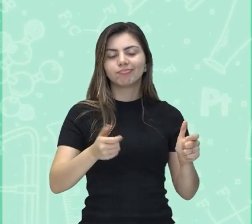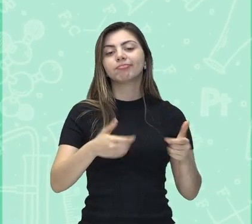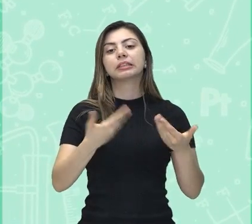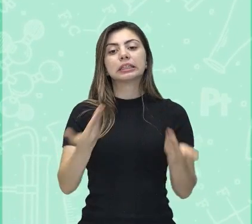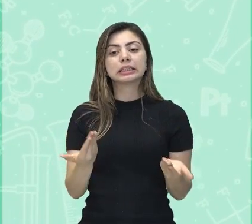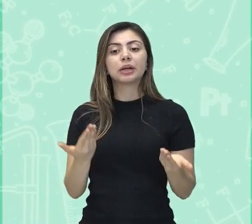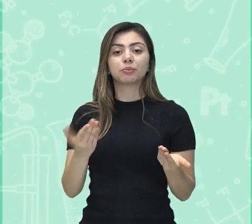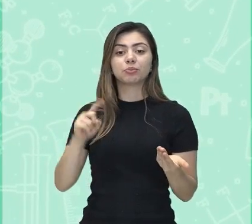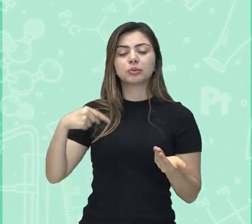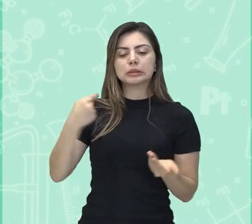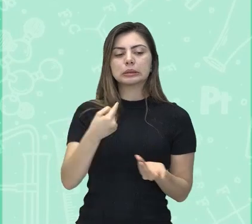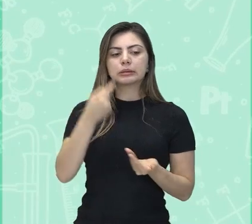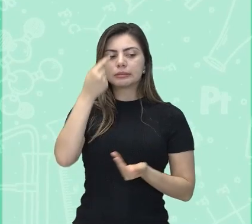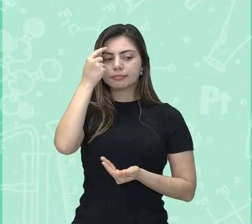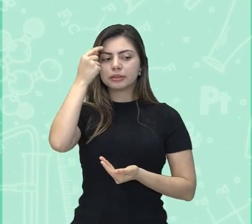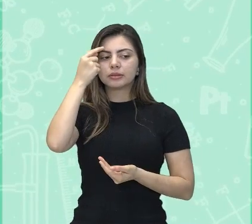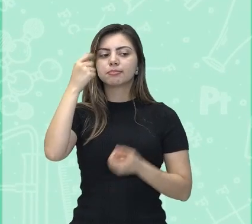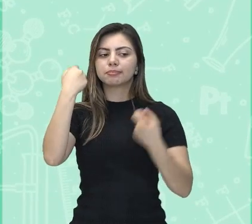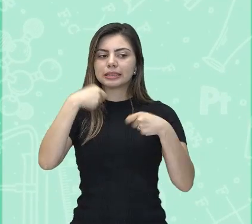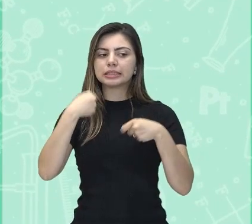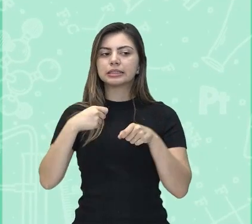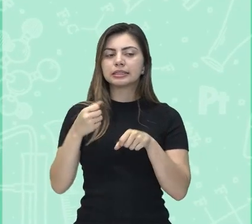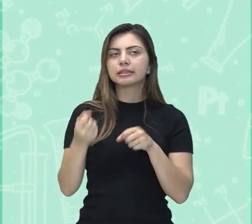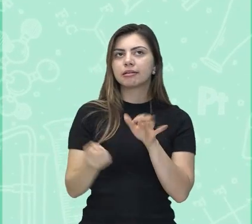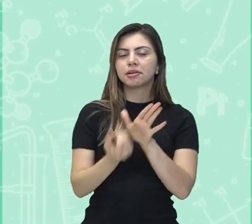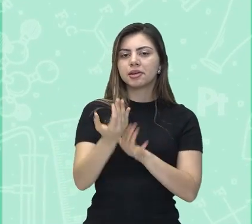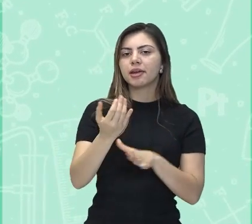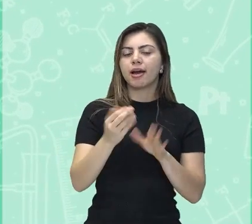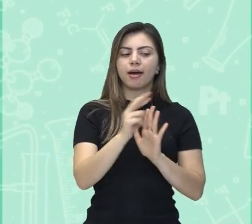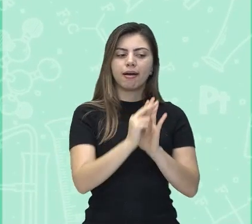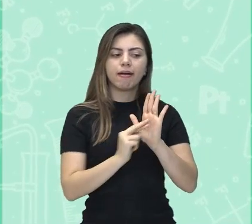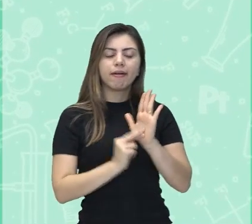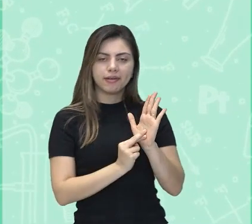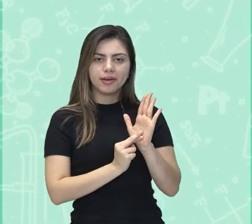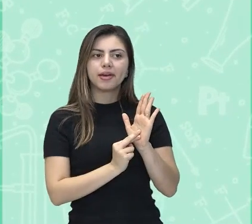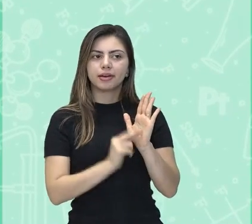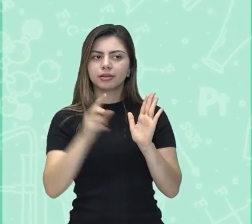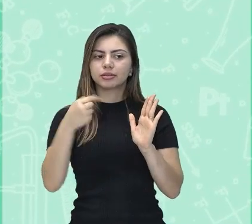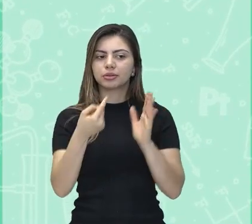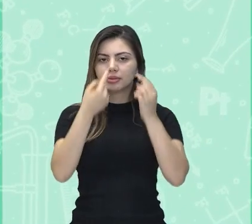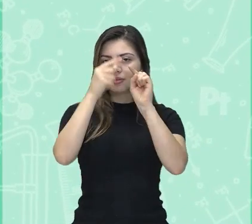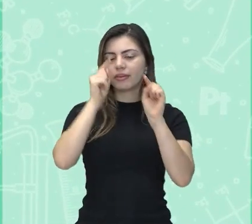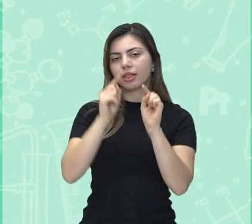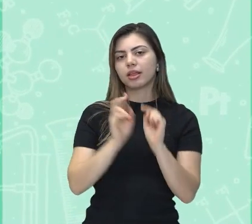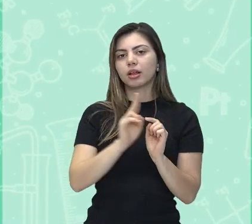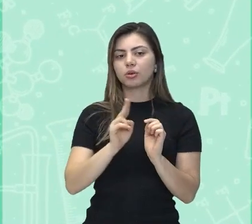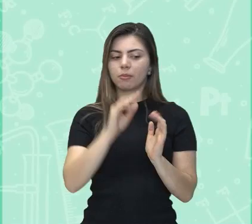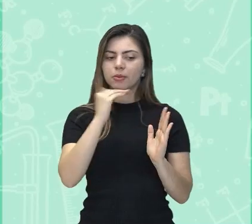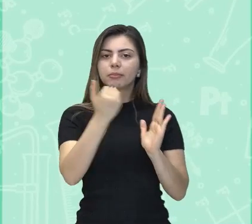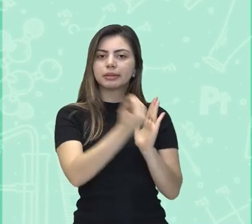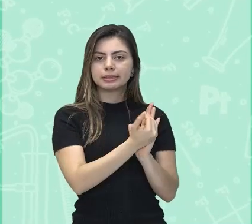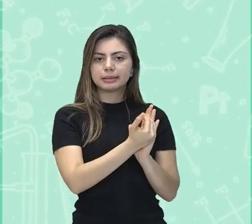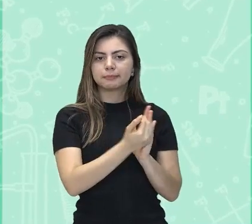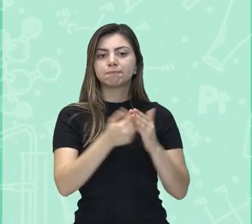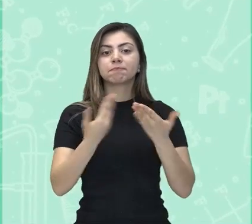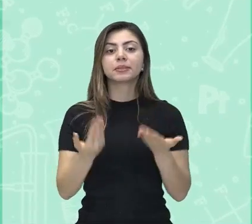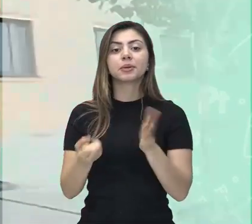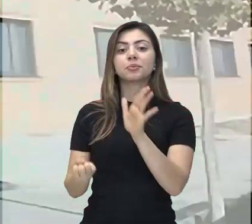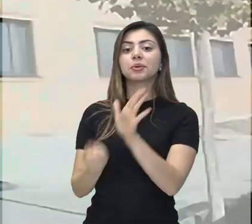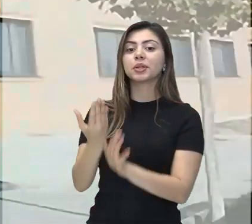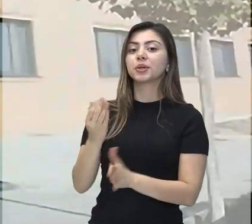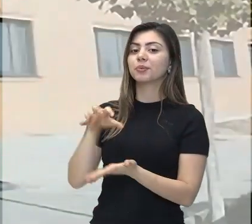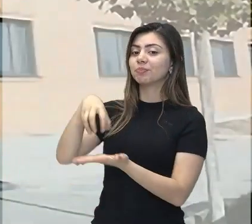a necessidade de métodos sistemáticos para nomeá-los. E aí surge